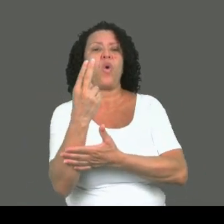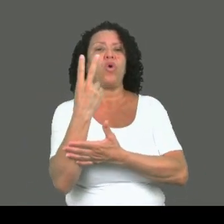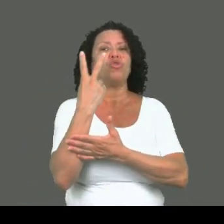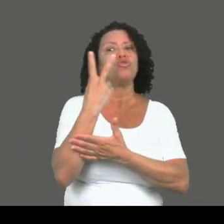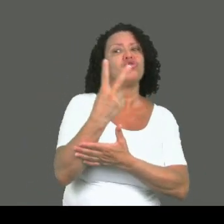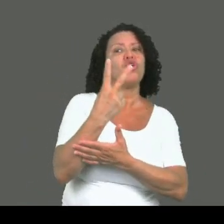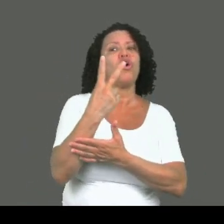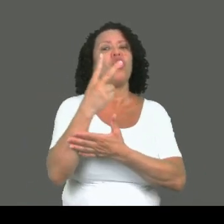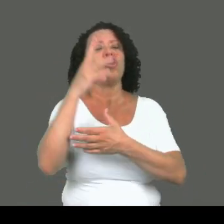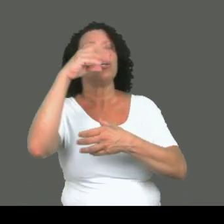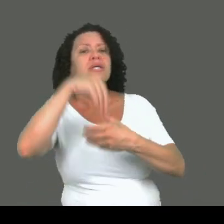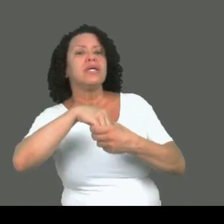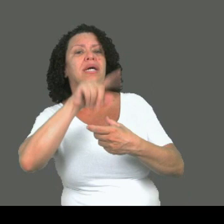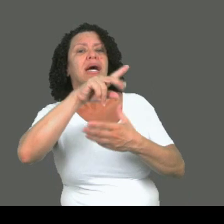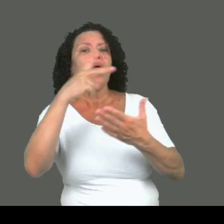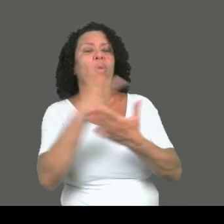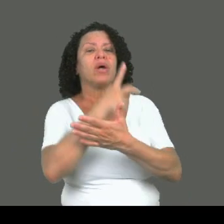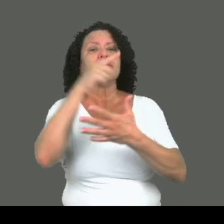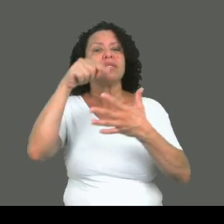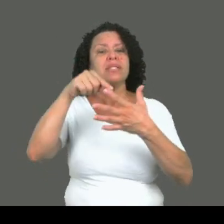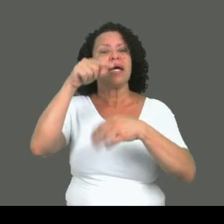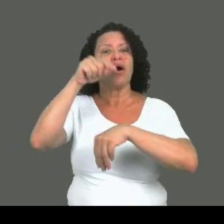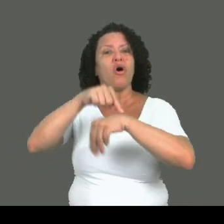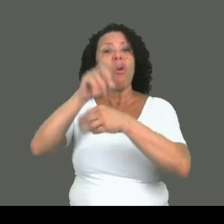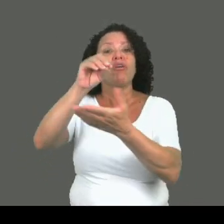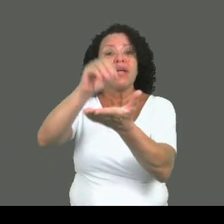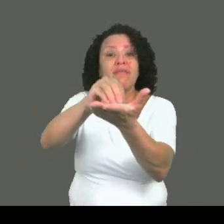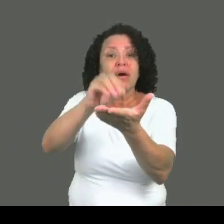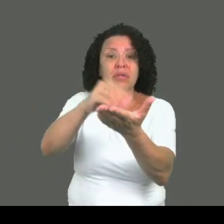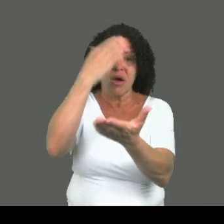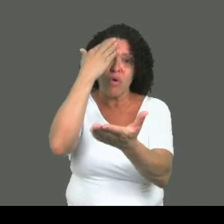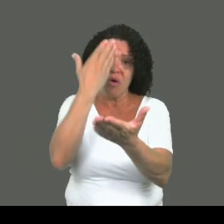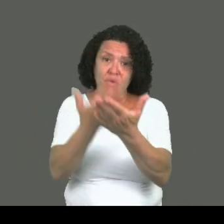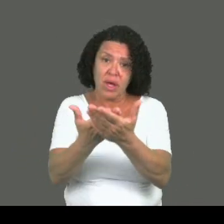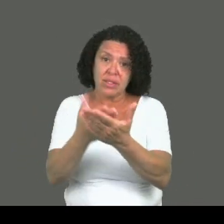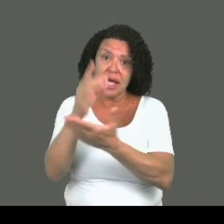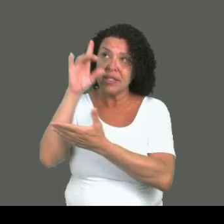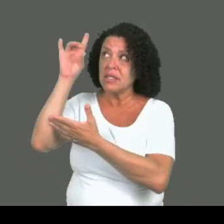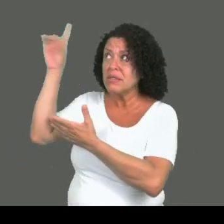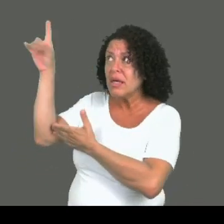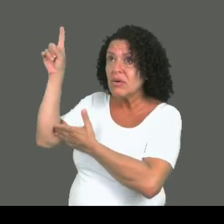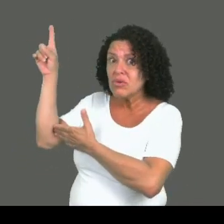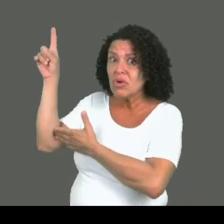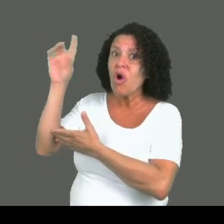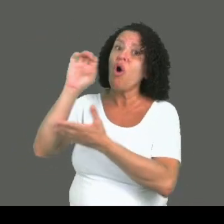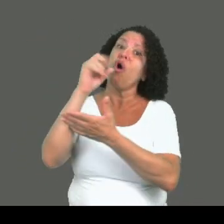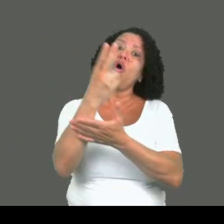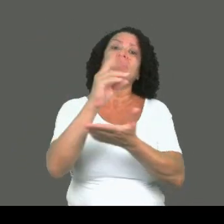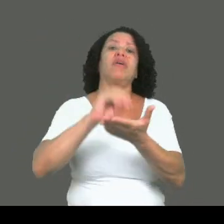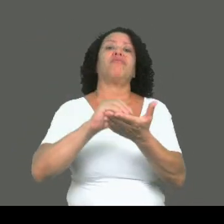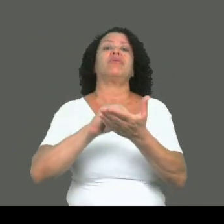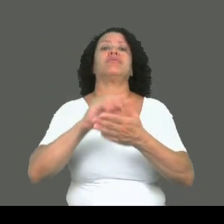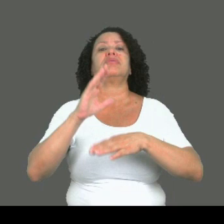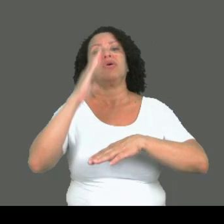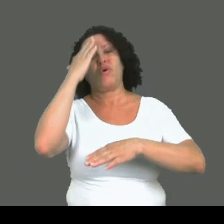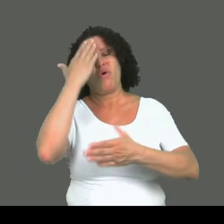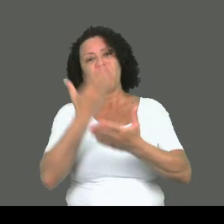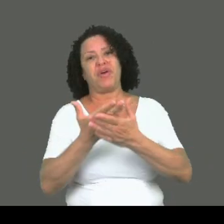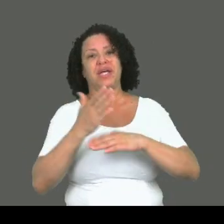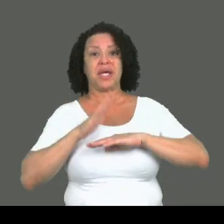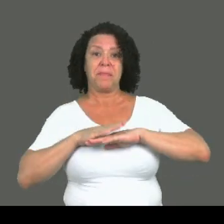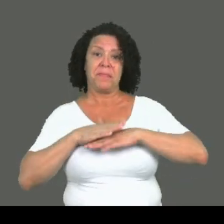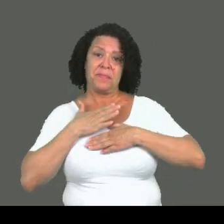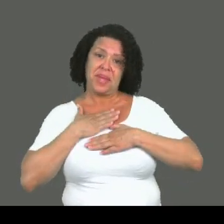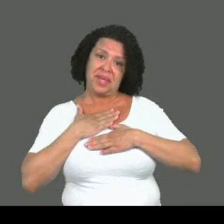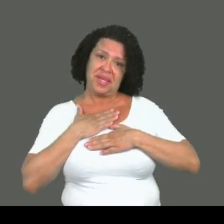acontecem ao mesmo tempo, ou está faltando confiança na providência divina, ou está faltando confiança